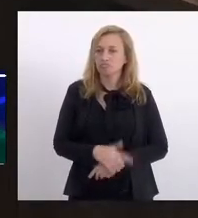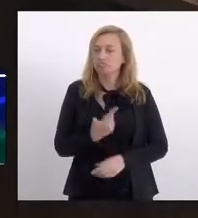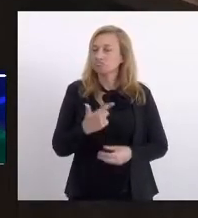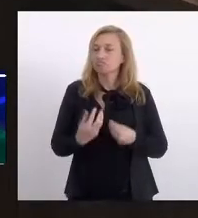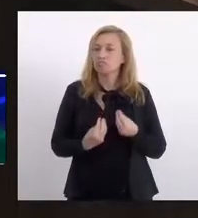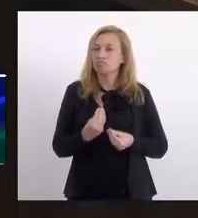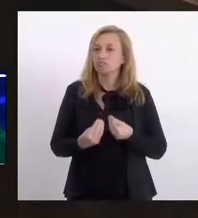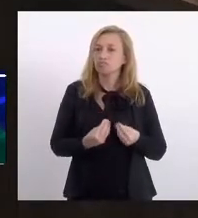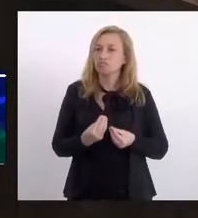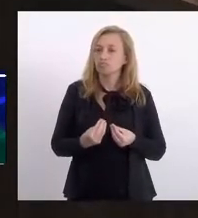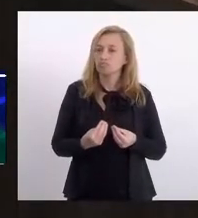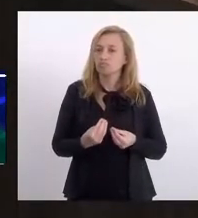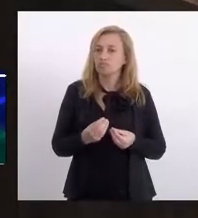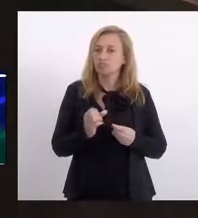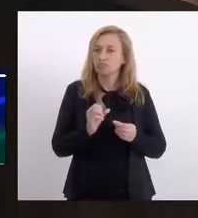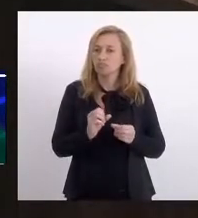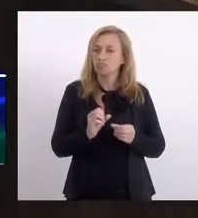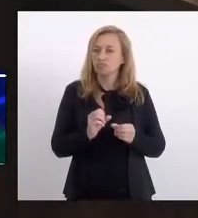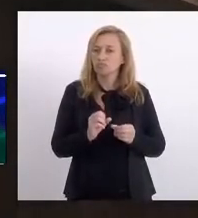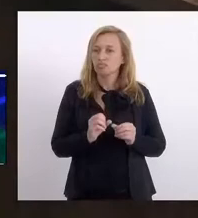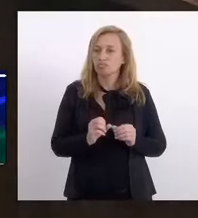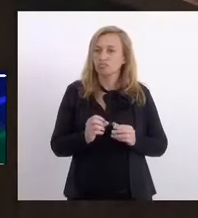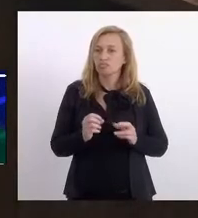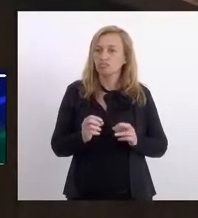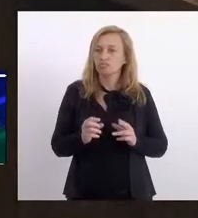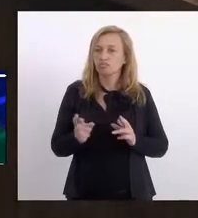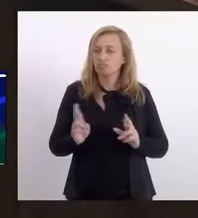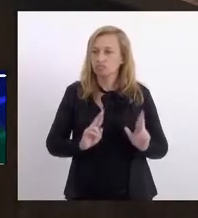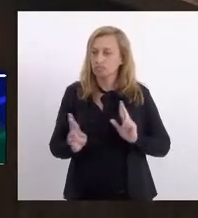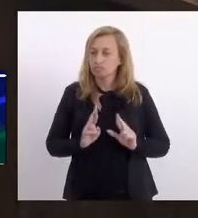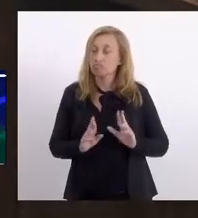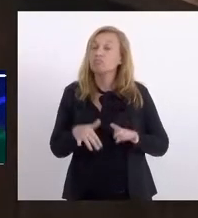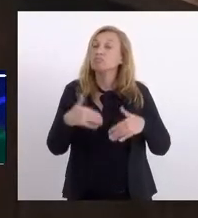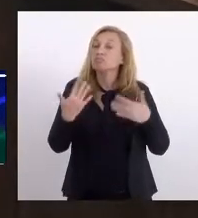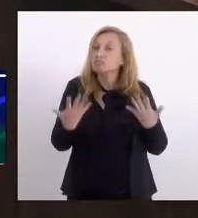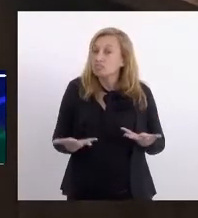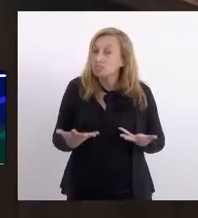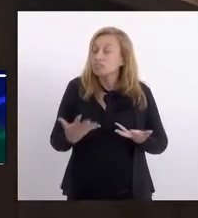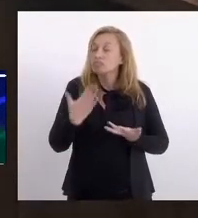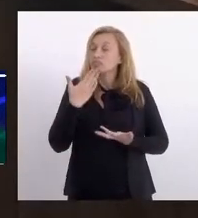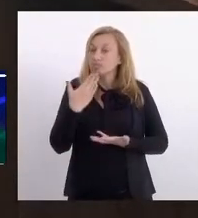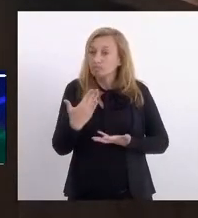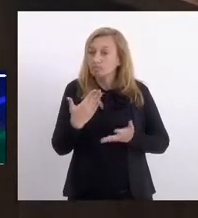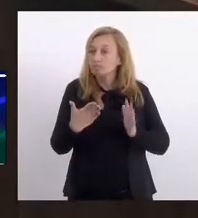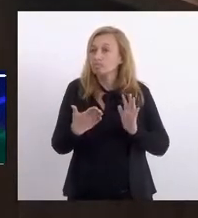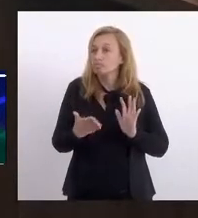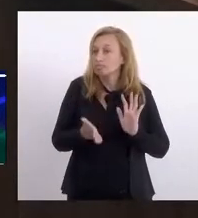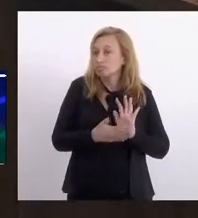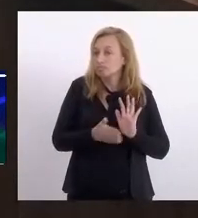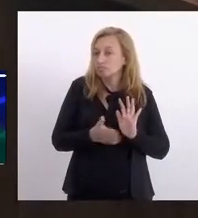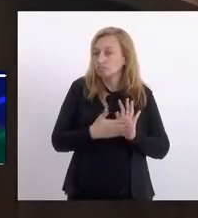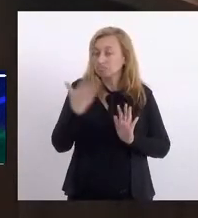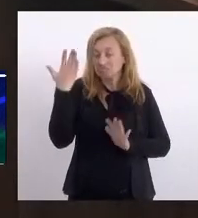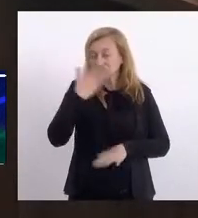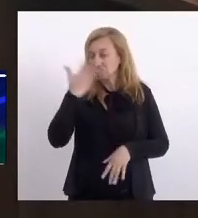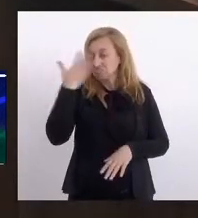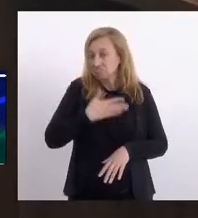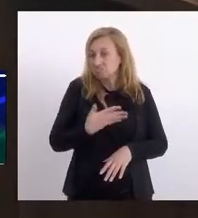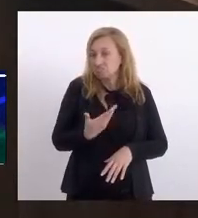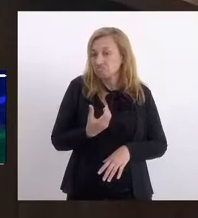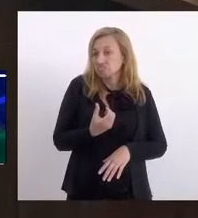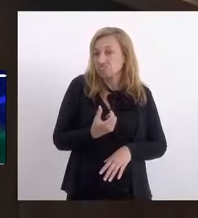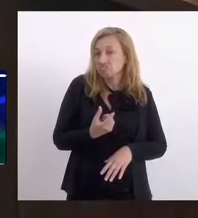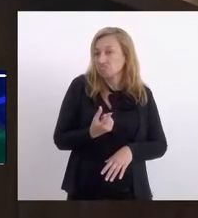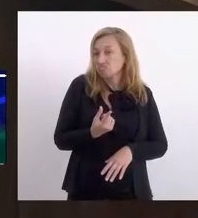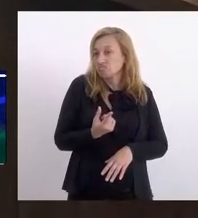fazer face a essa correlação. Então, o que eu queria propor? Ninguém viu essa conta. Eu